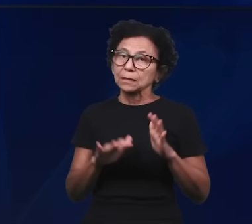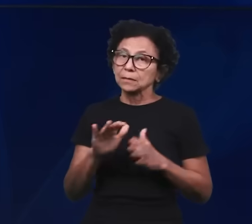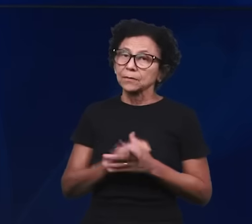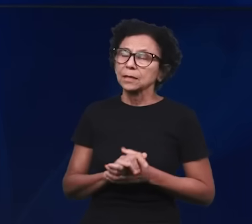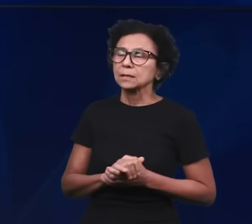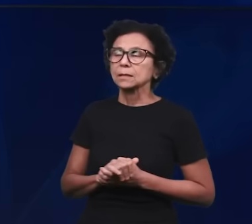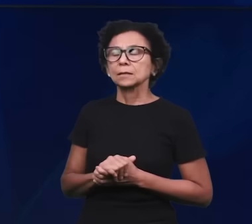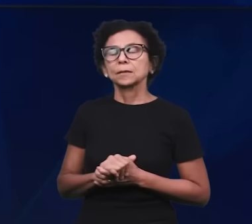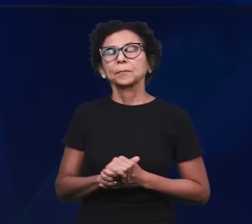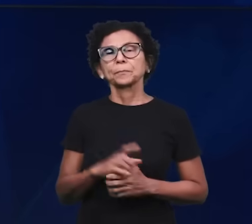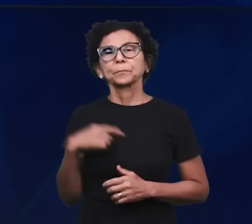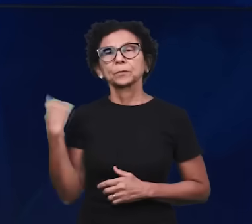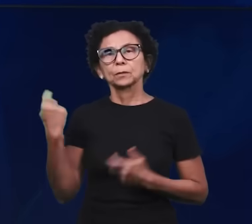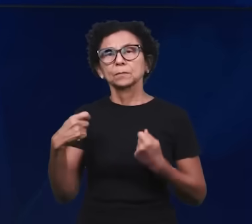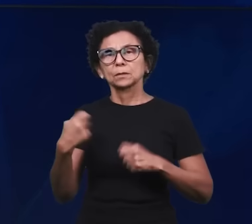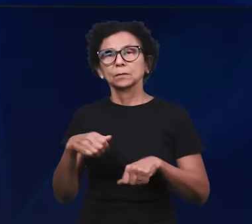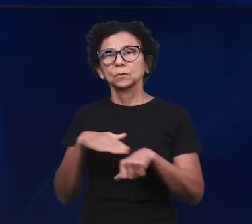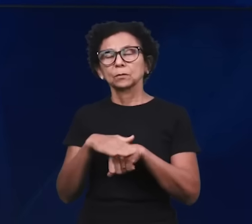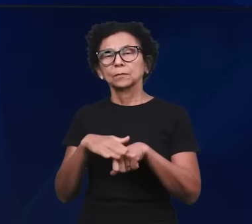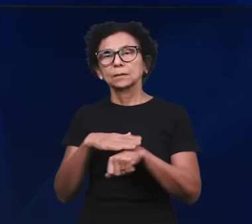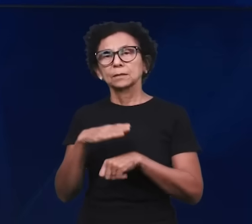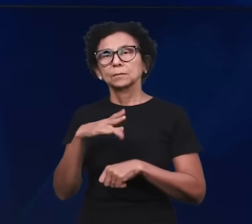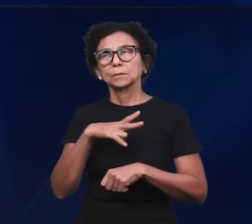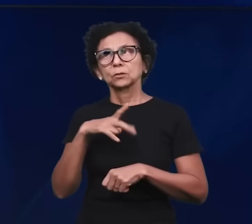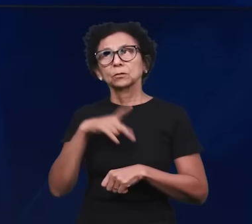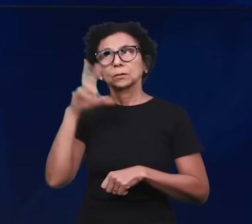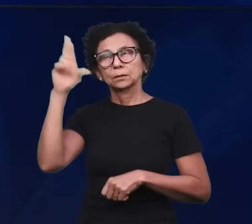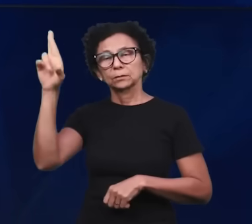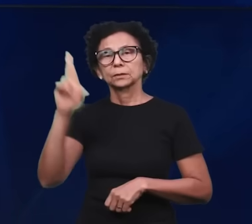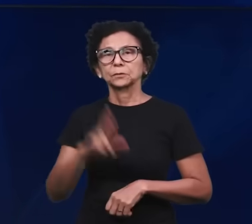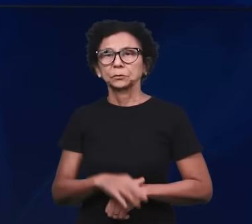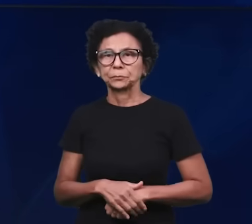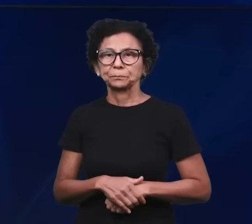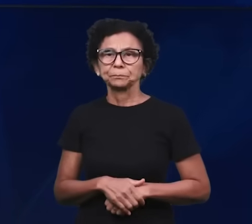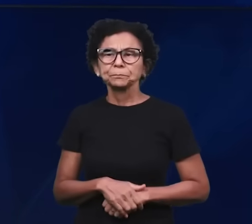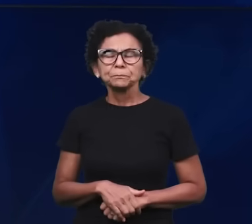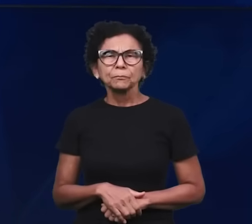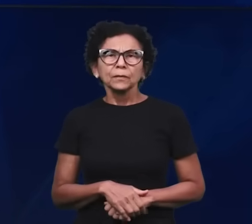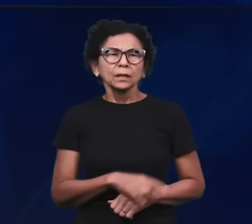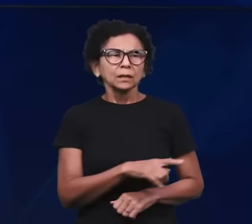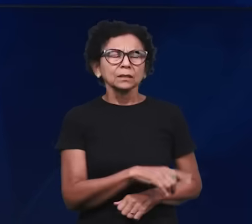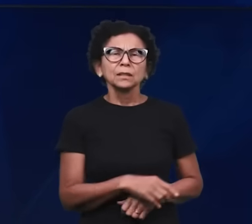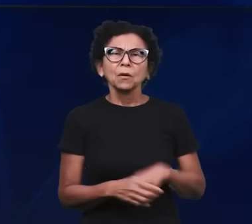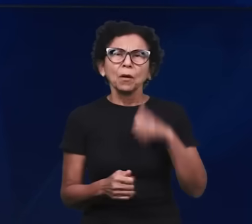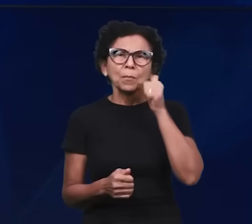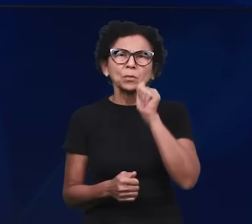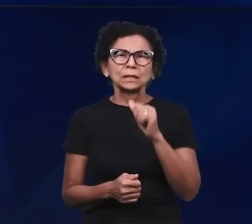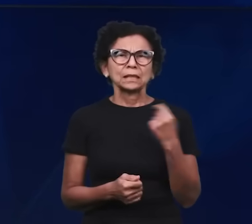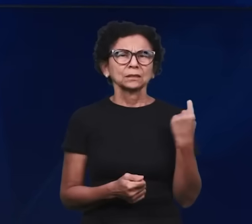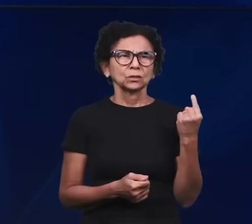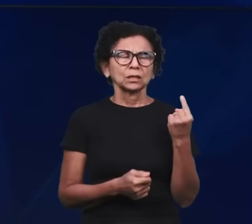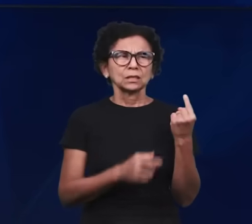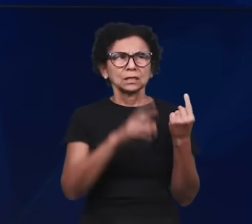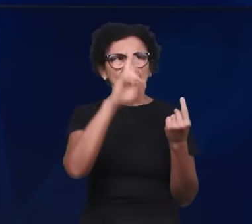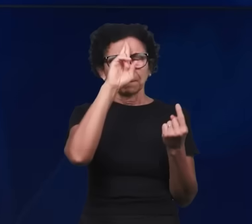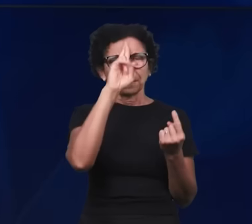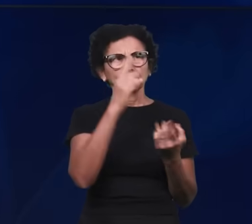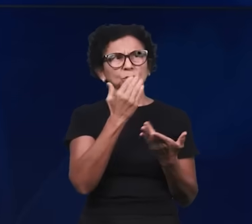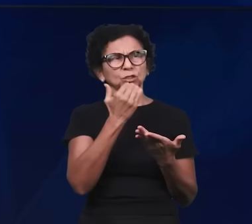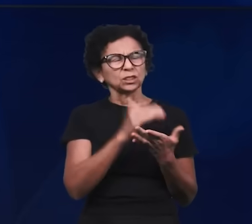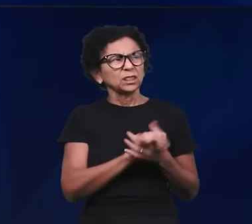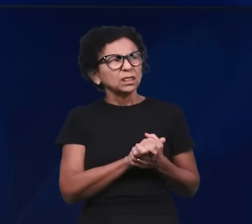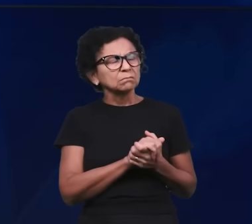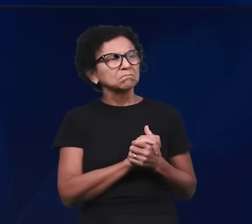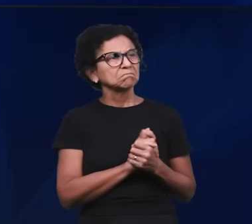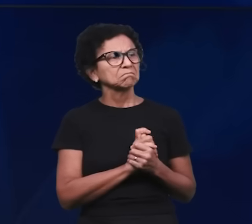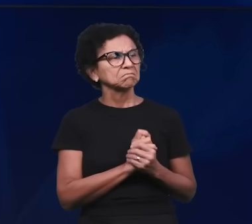particular, momentos a sós com o Senhor. E essa mulher, ao chegar, Jesus pede água. Ela admirou como é que ele pedia água para ela,